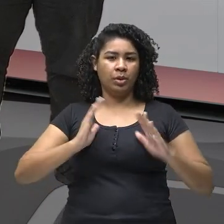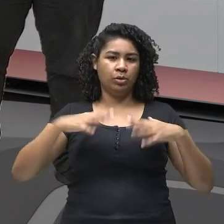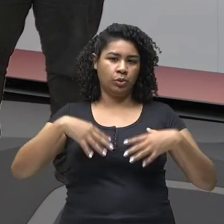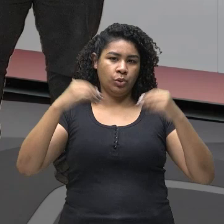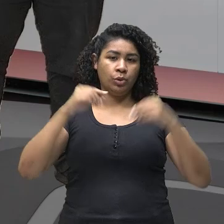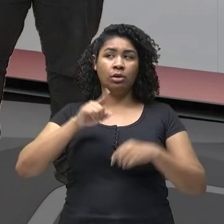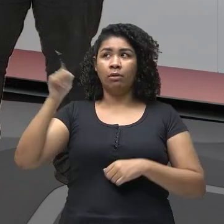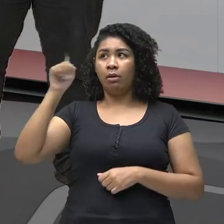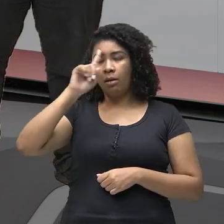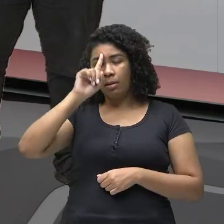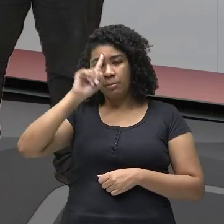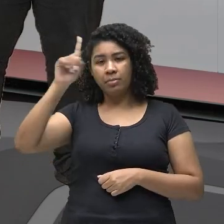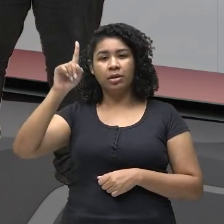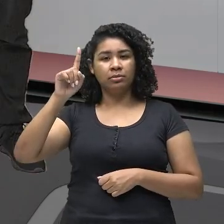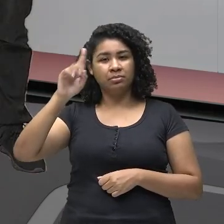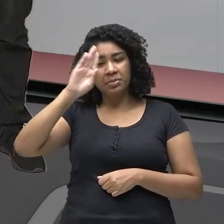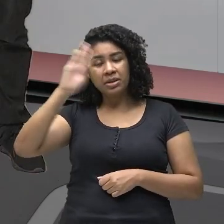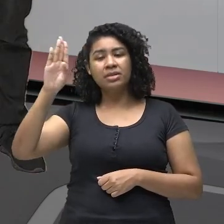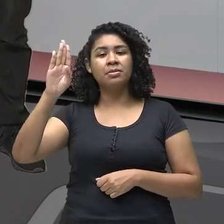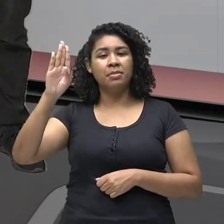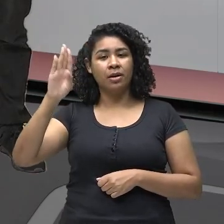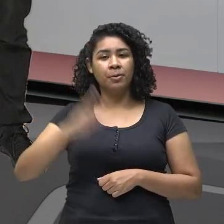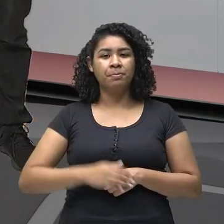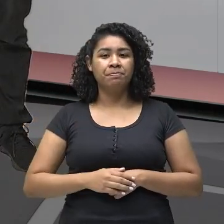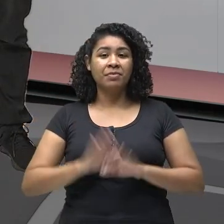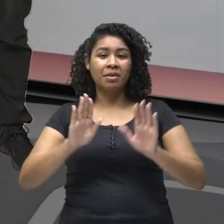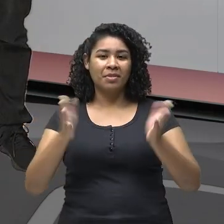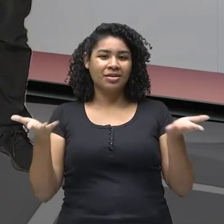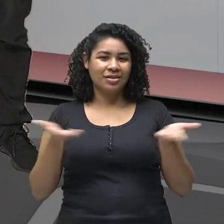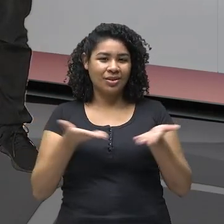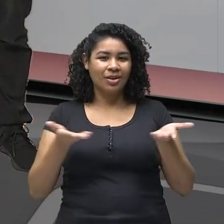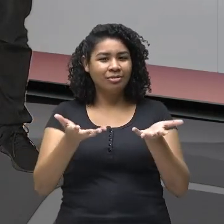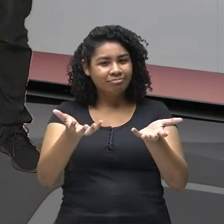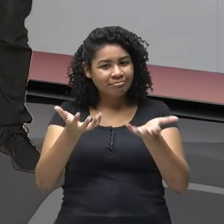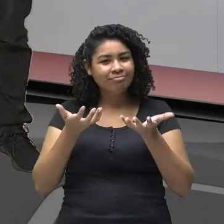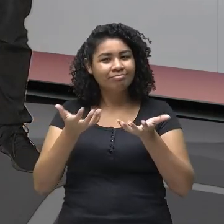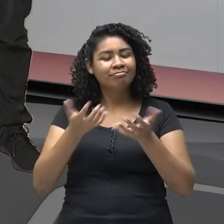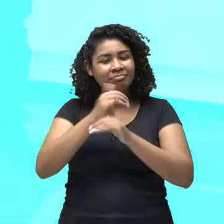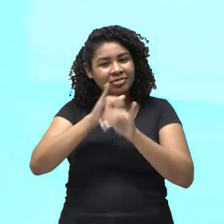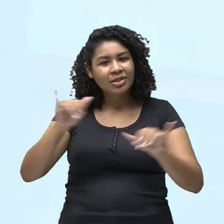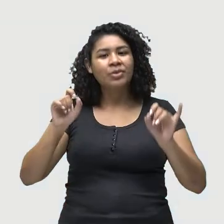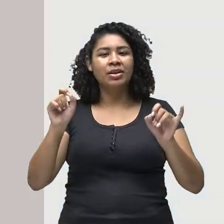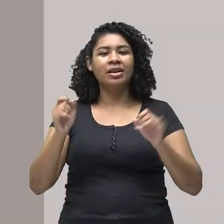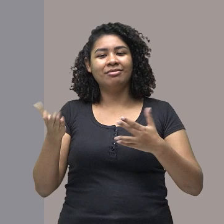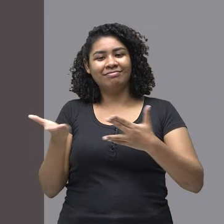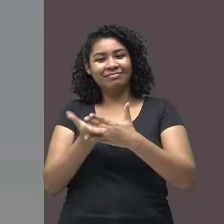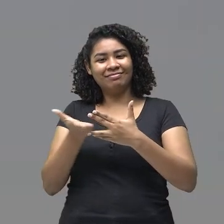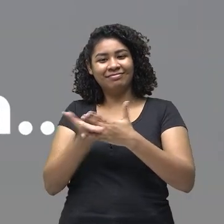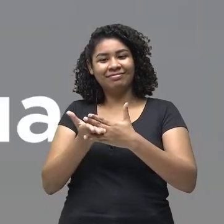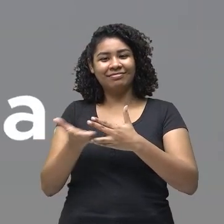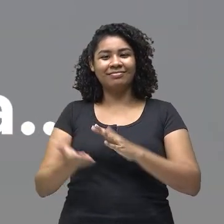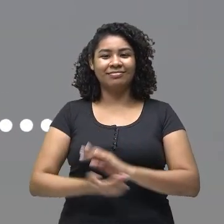extrema importância. Ok? Mas agora eu quero convidá-los ao nosso intervalo.